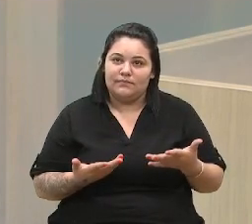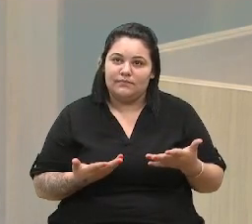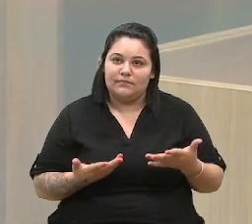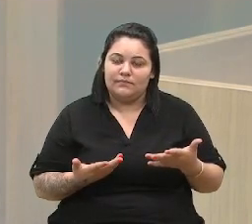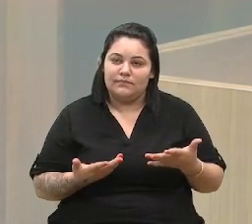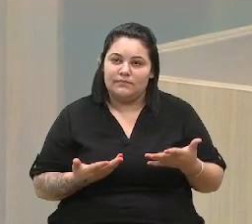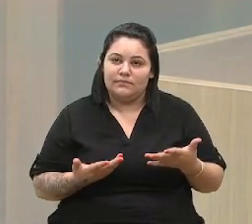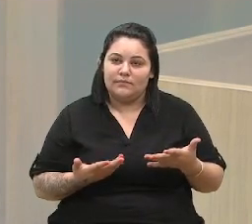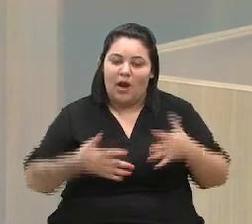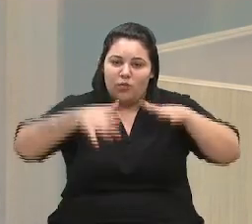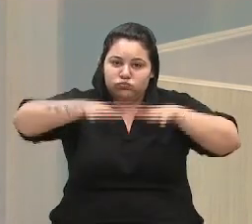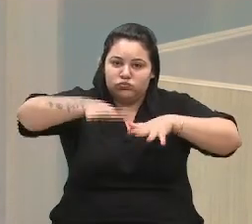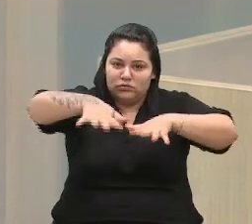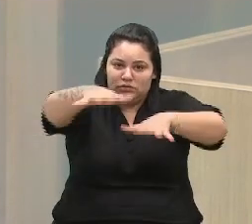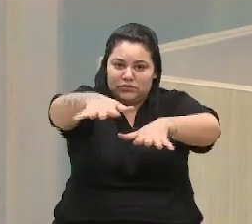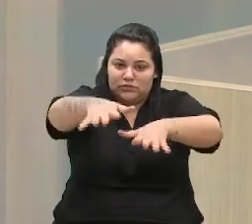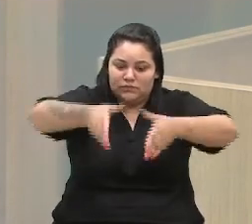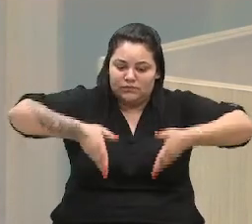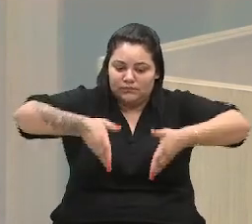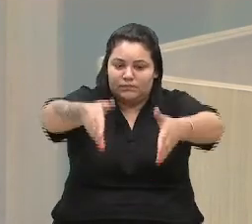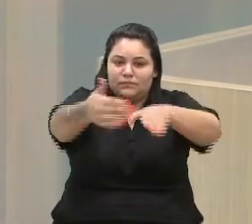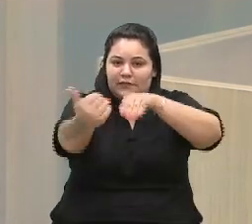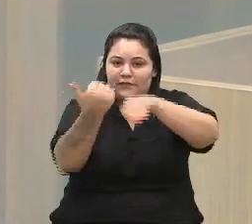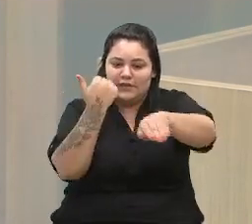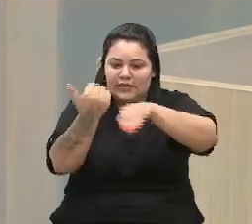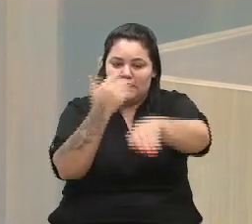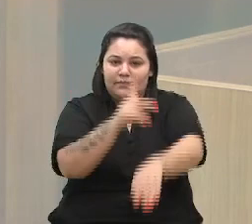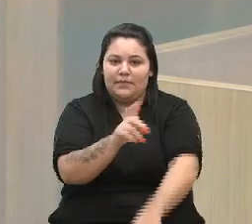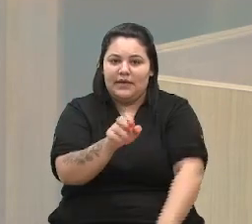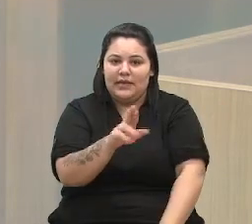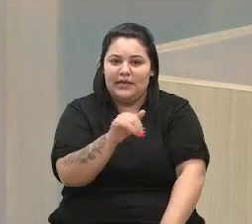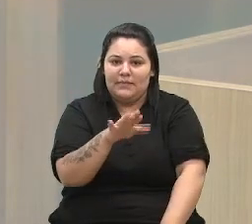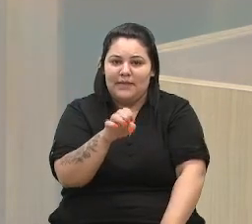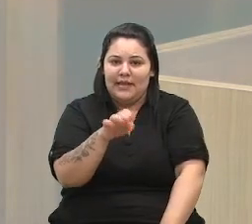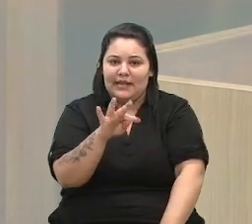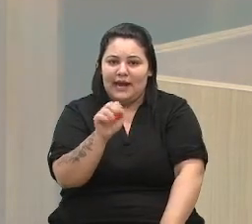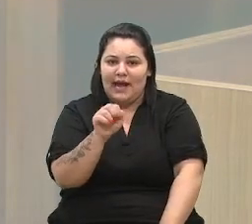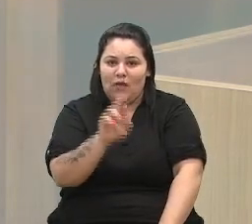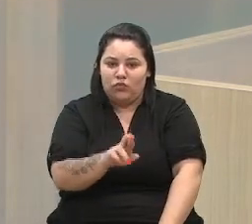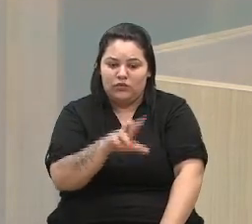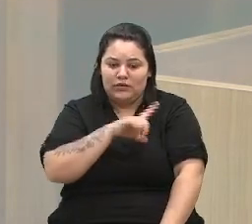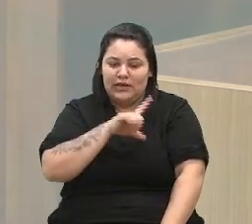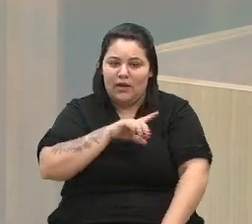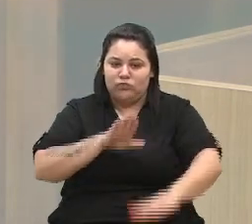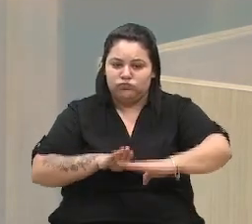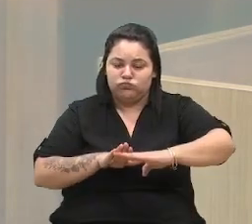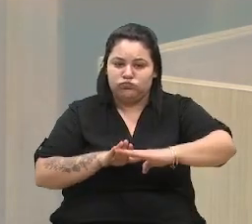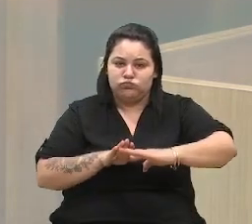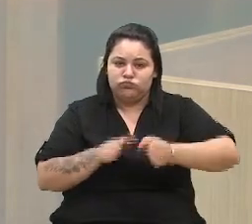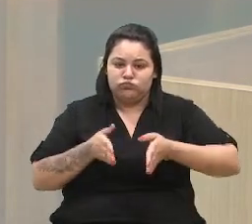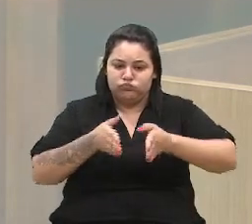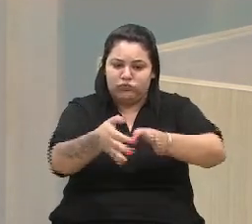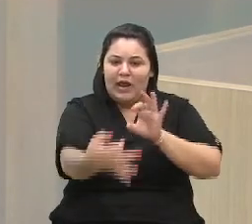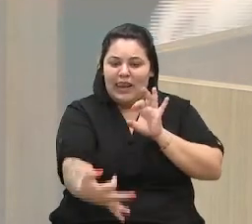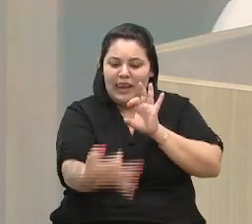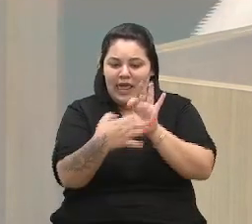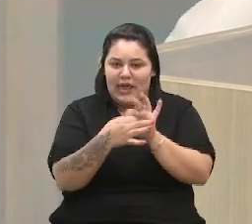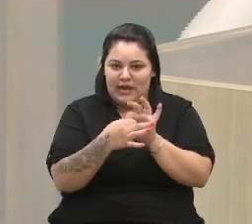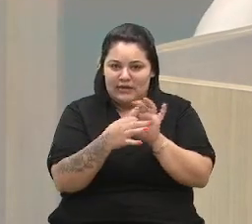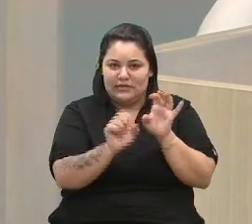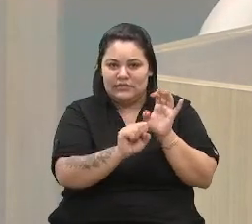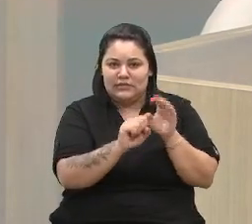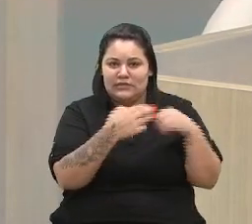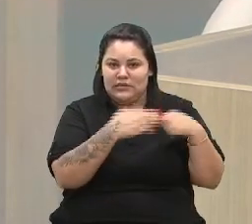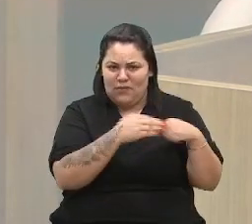da perimetral, na Travessa São Marcos, que ela dá lá na João Zambon, e quem conhece, ela liga com a Avenida